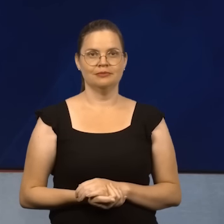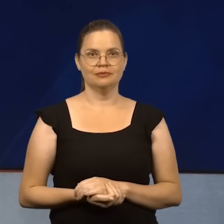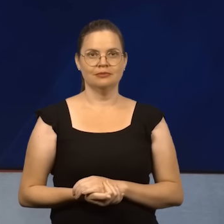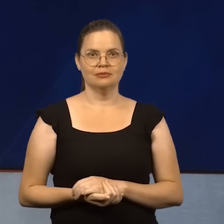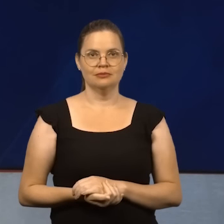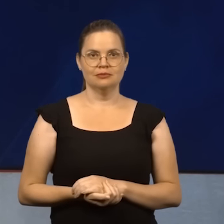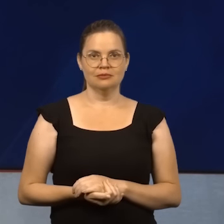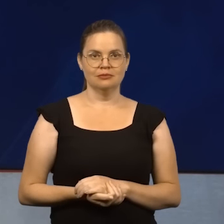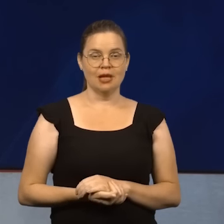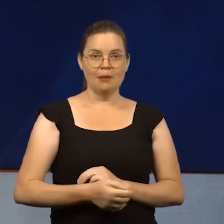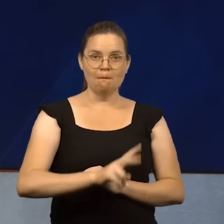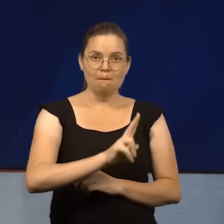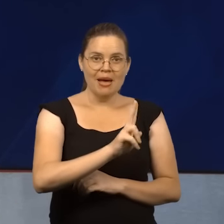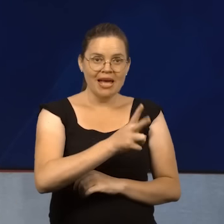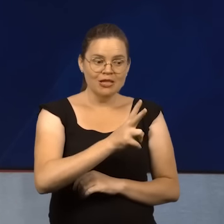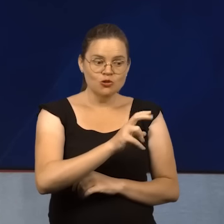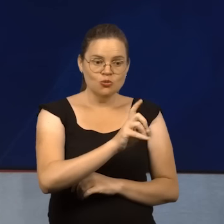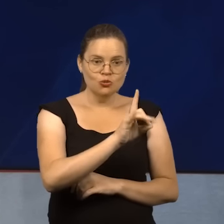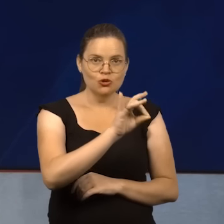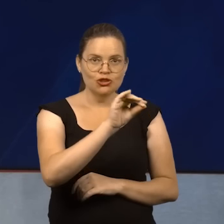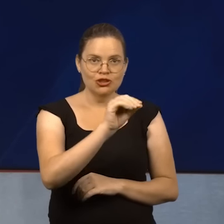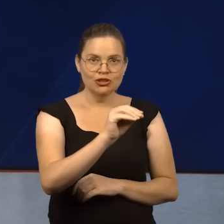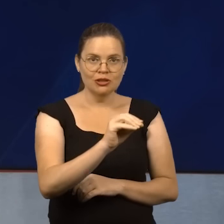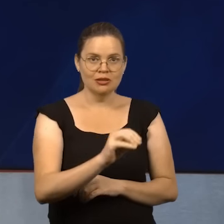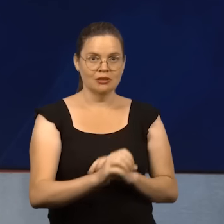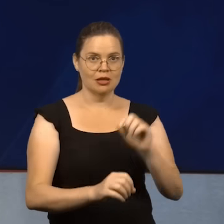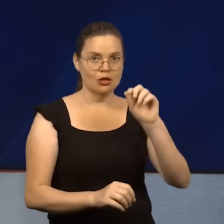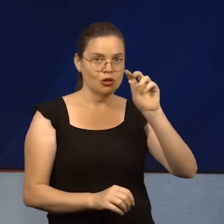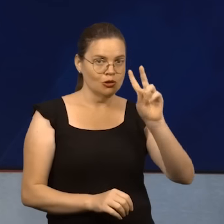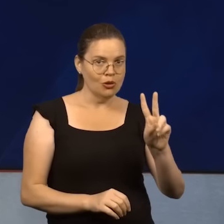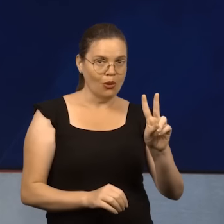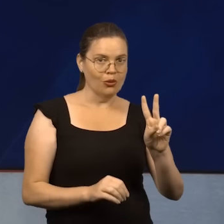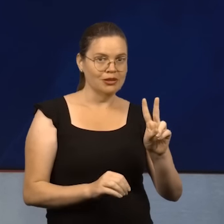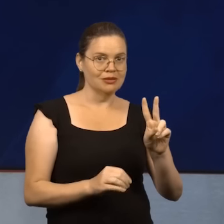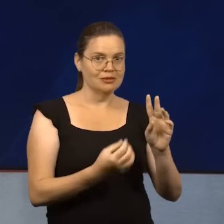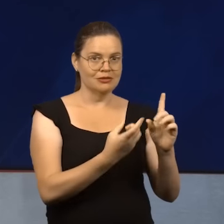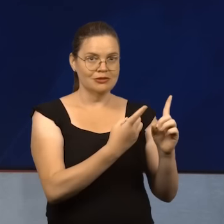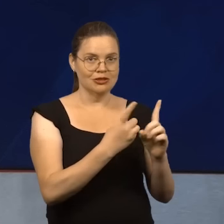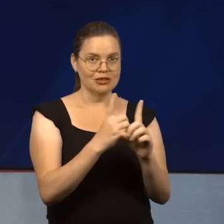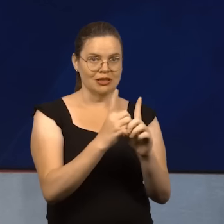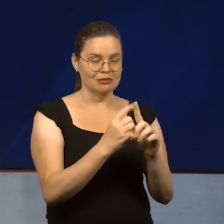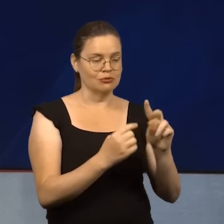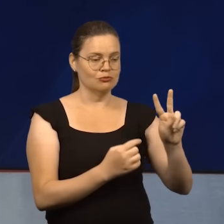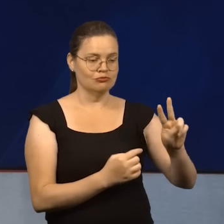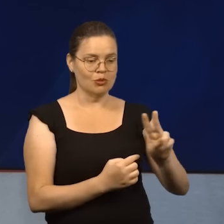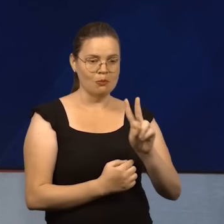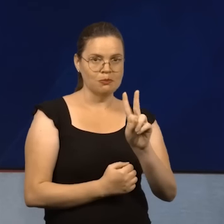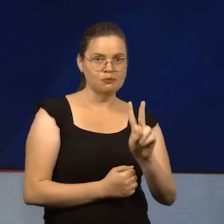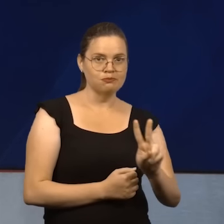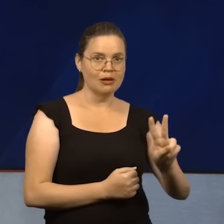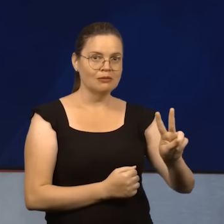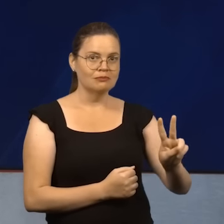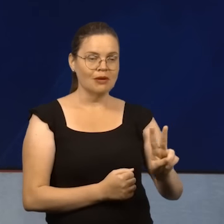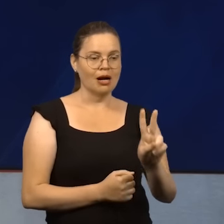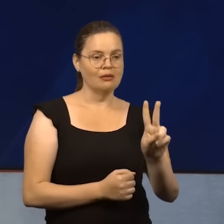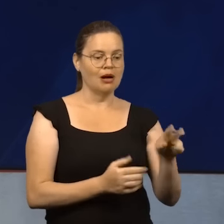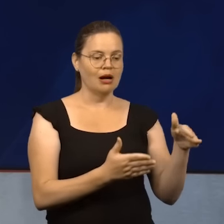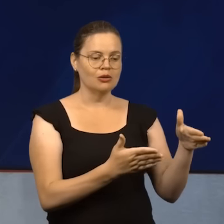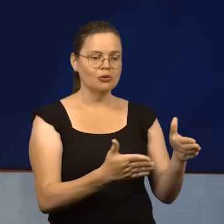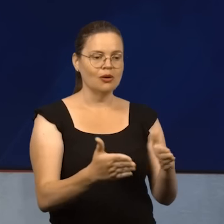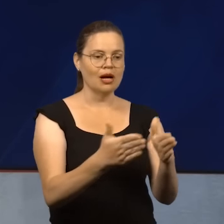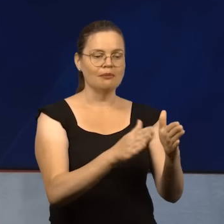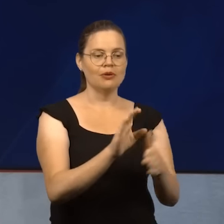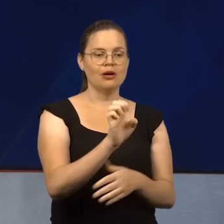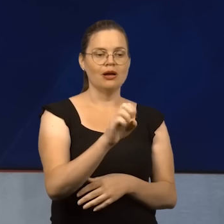mesmo dia, dois discípulos foram a caminho de Emaús. Que dia era esse?